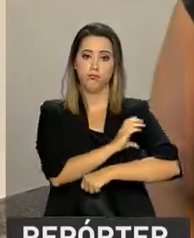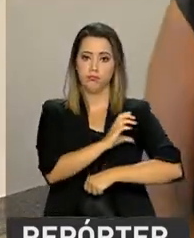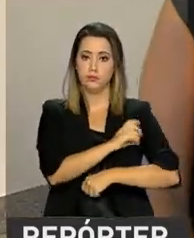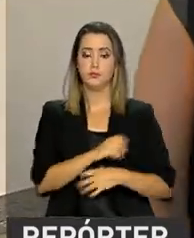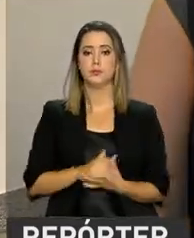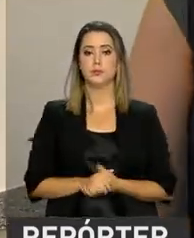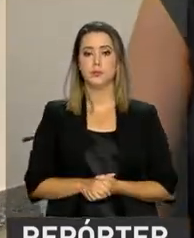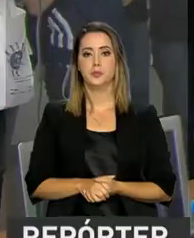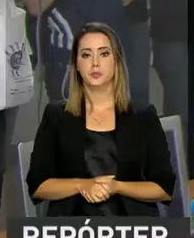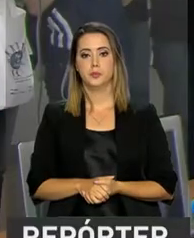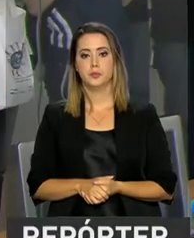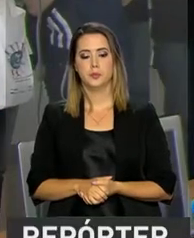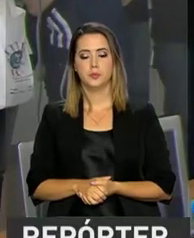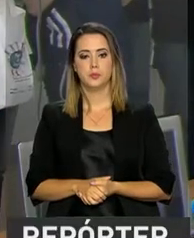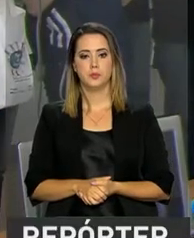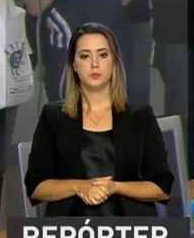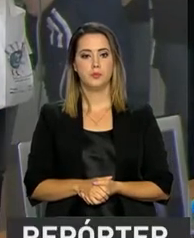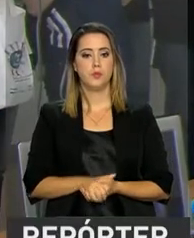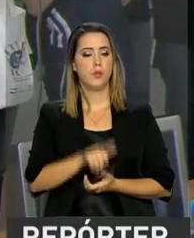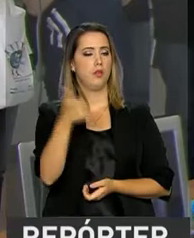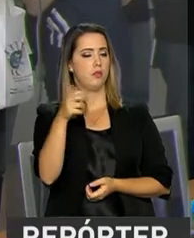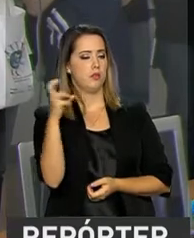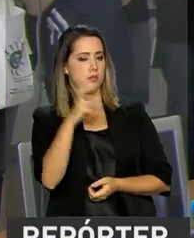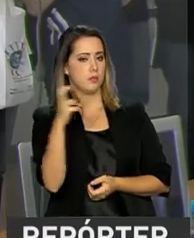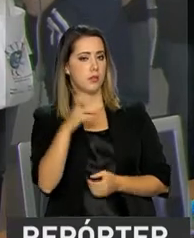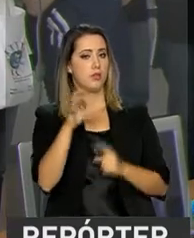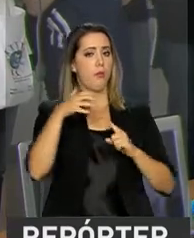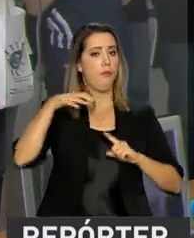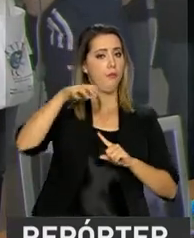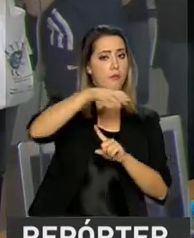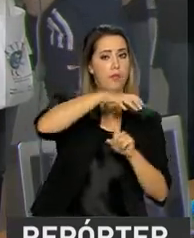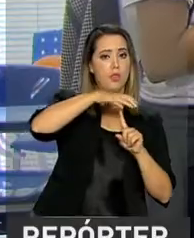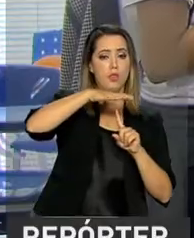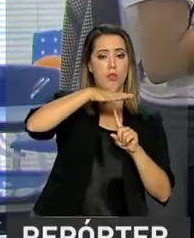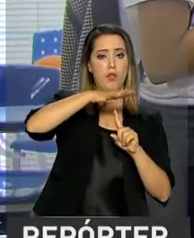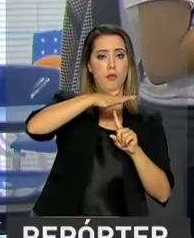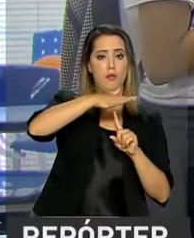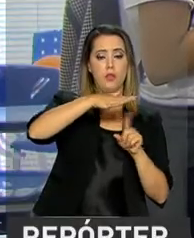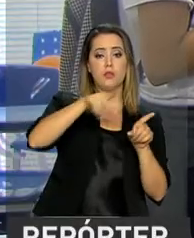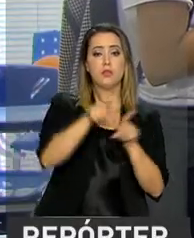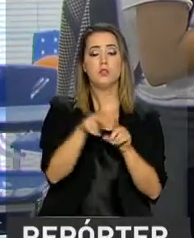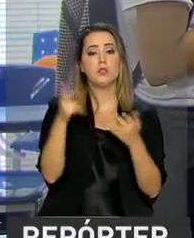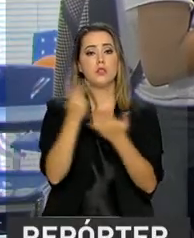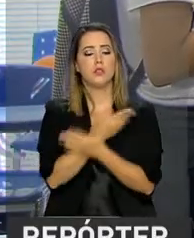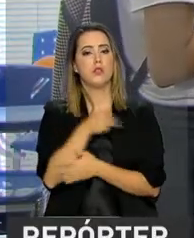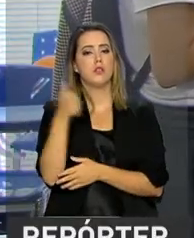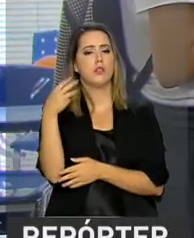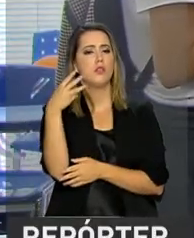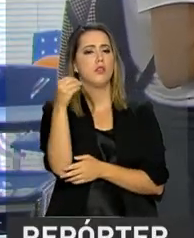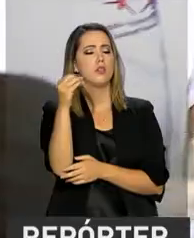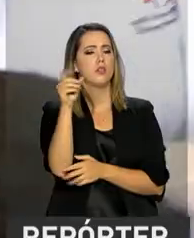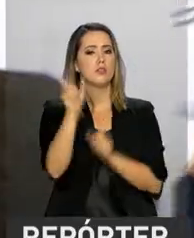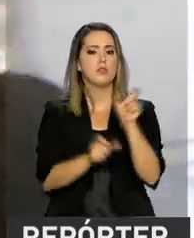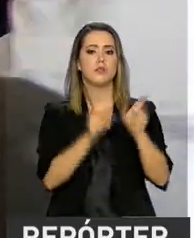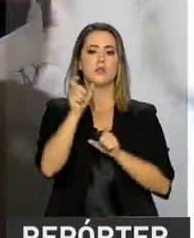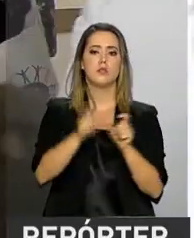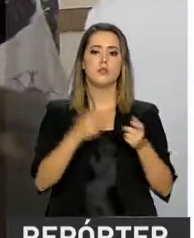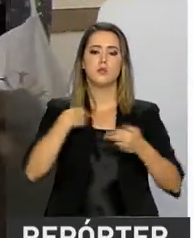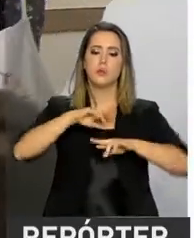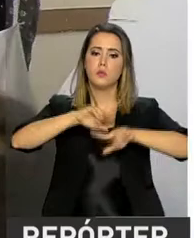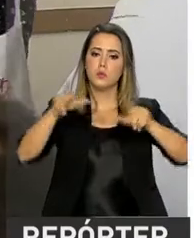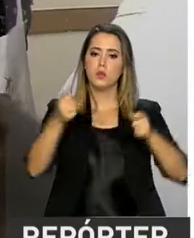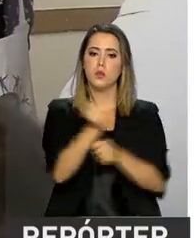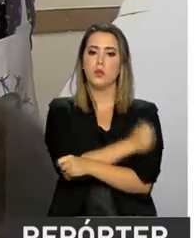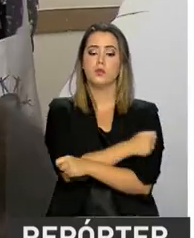também. Essa é a 15ª edição da feira, que conta com a participação de 300 pessoas, entre